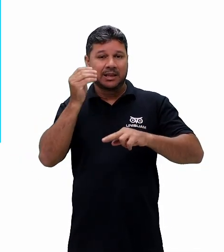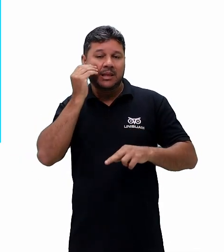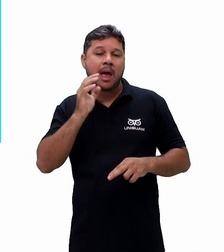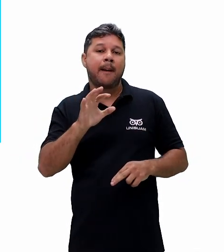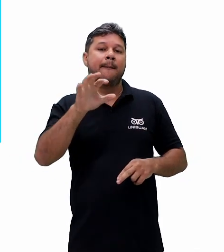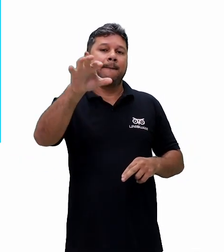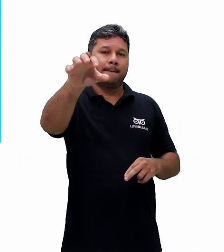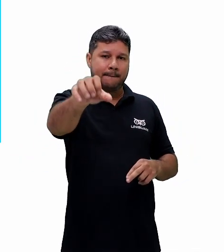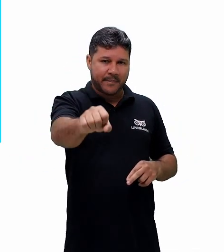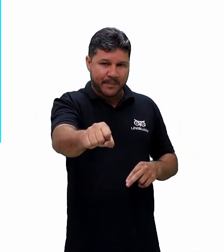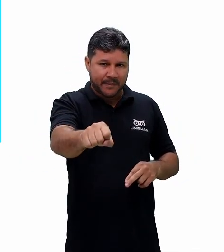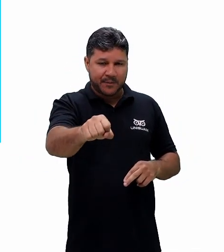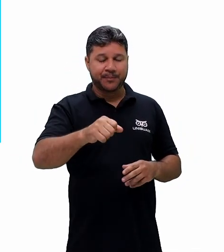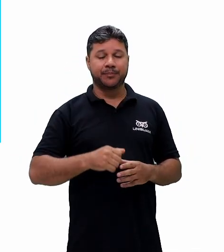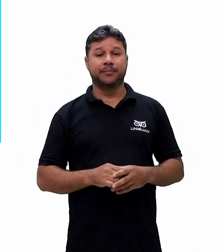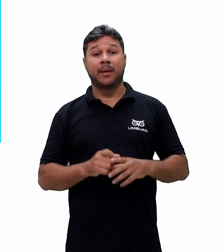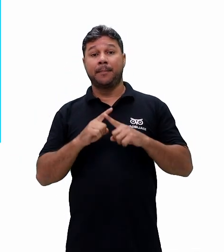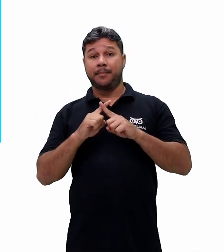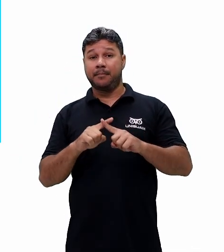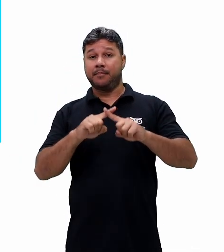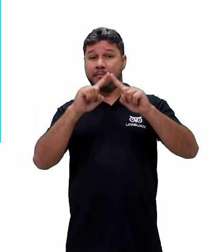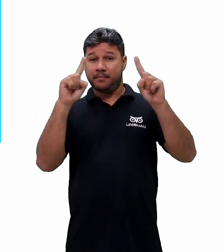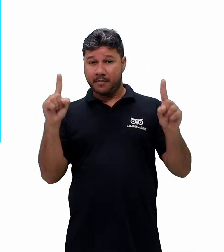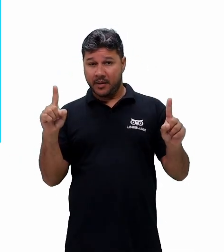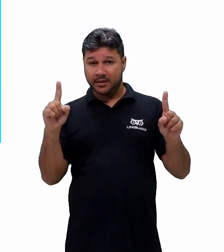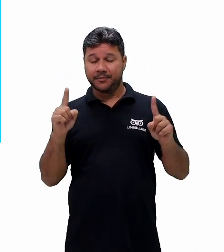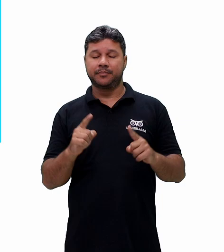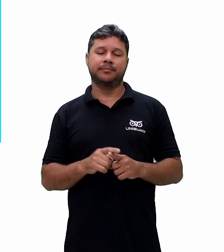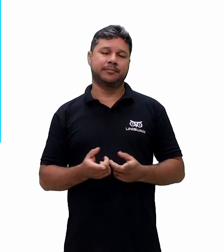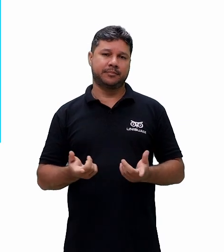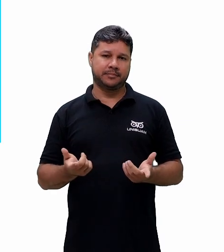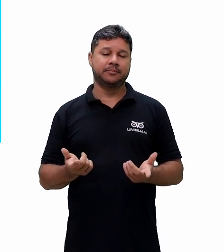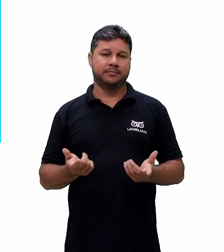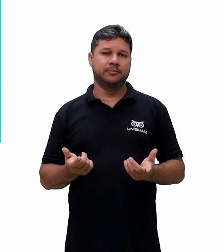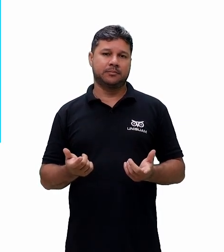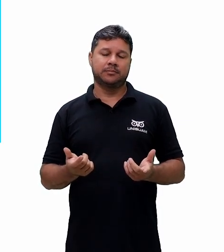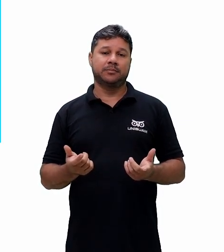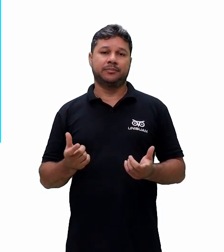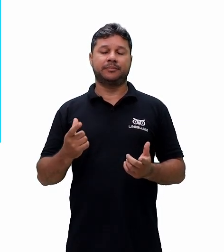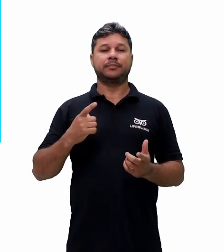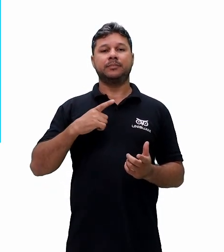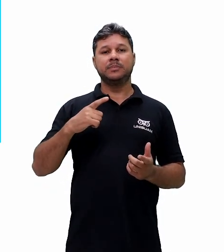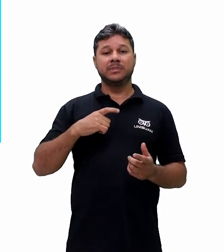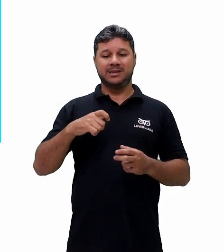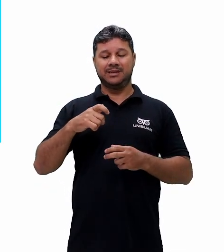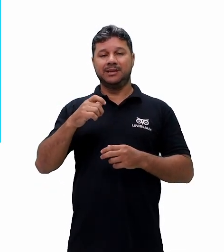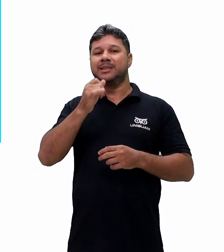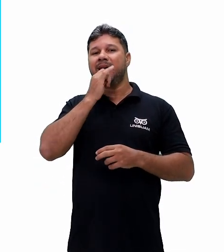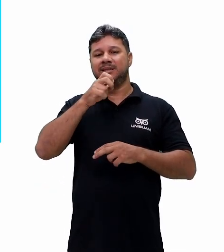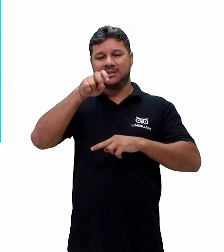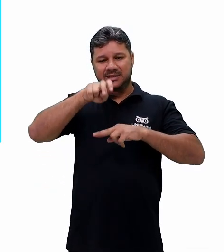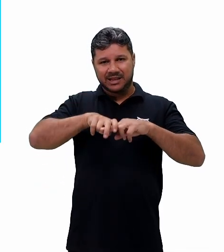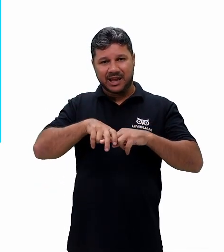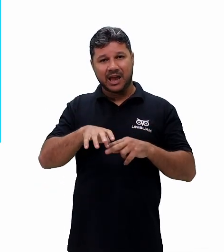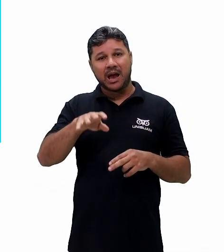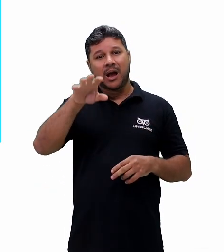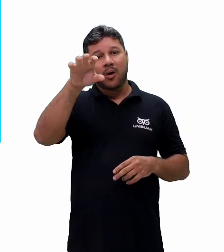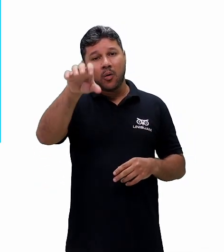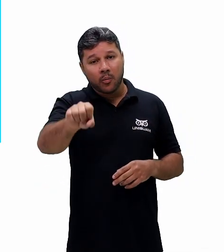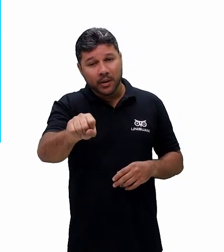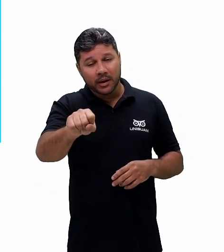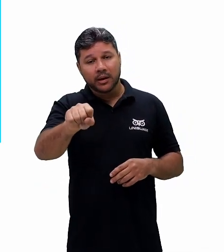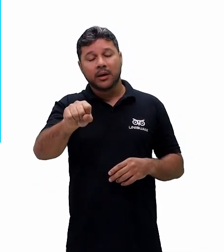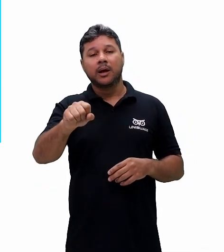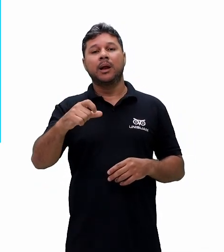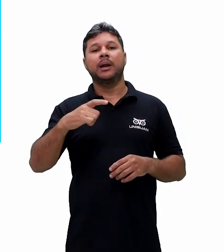e alcançar. Porém, entretanto, todavia, o teste de sentar e alcançar,